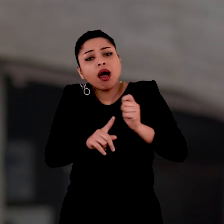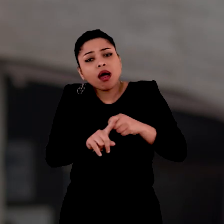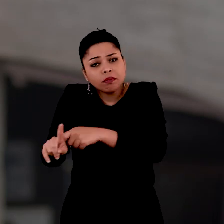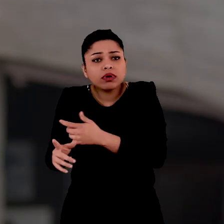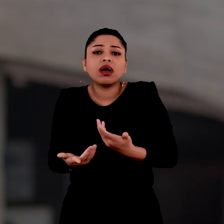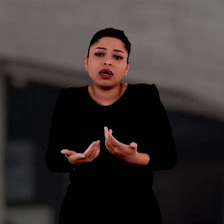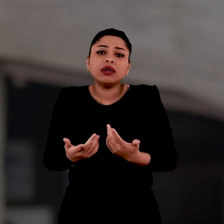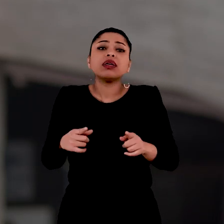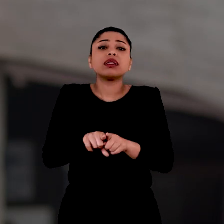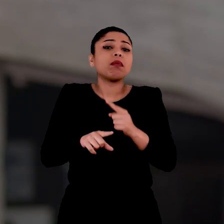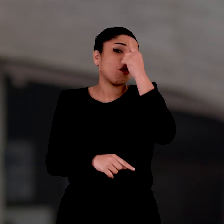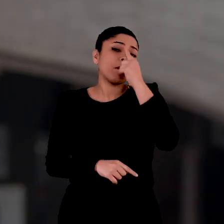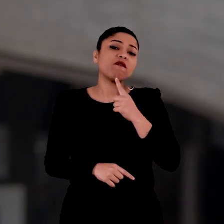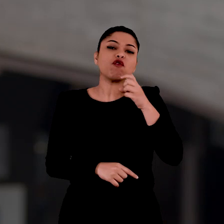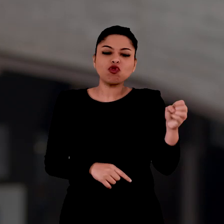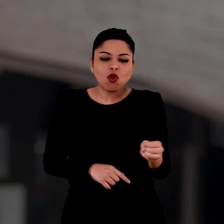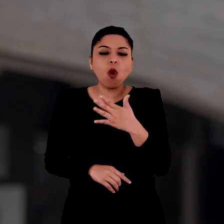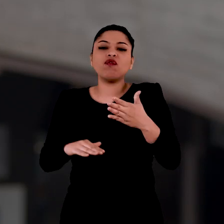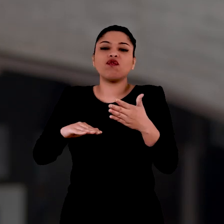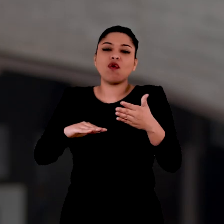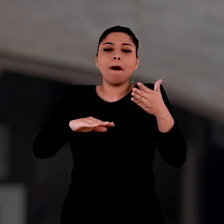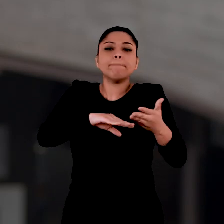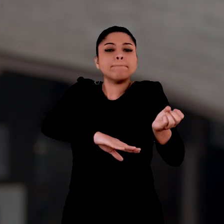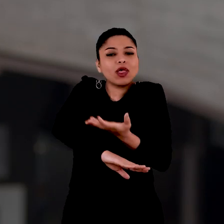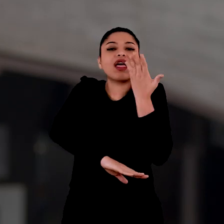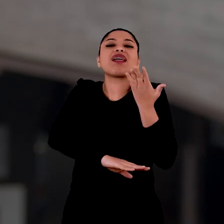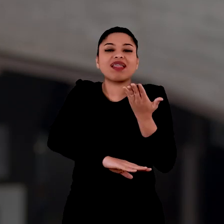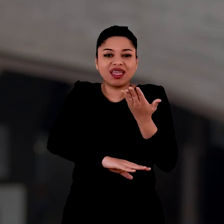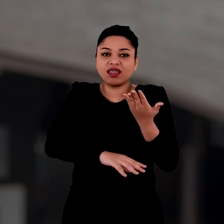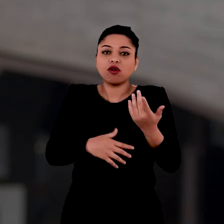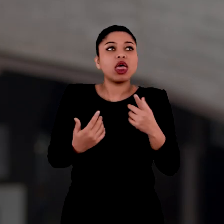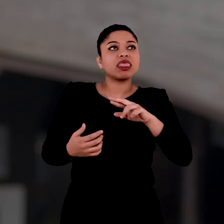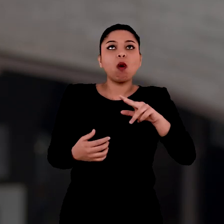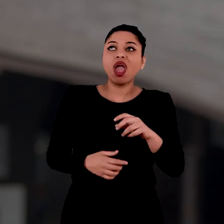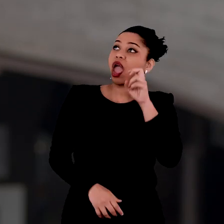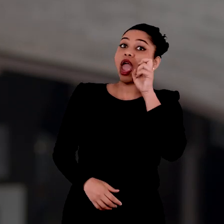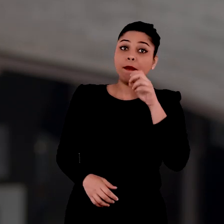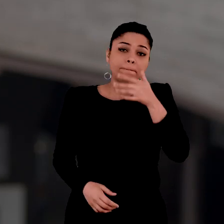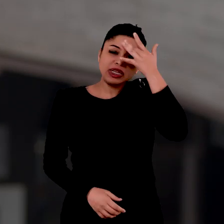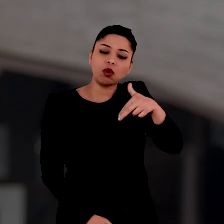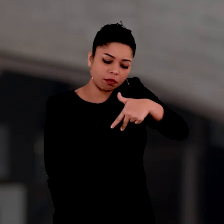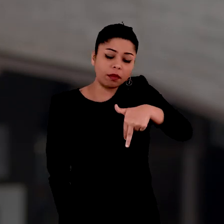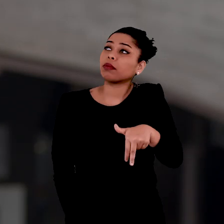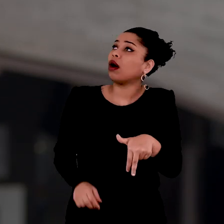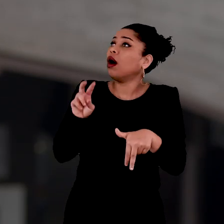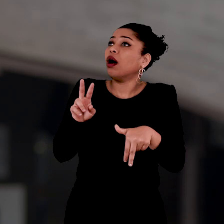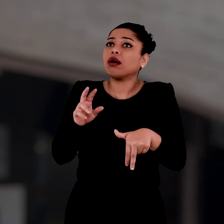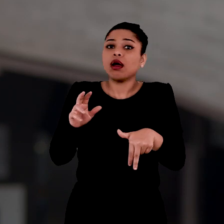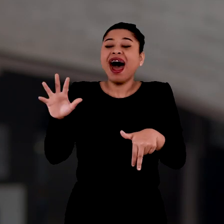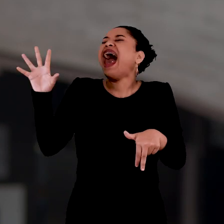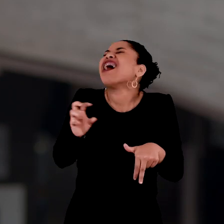ama ou odeia. Antes de inscrever esse projeto no prêmio aqui do Instituto Tomiotaki, a gente